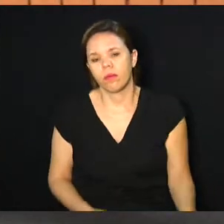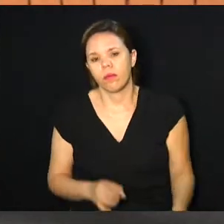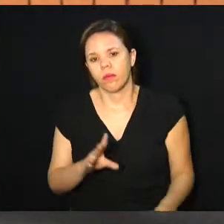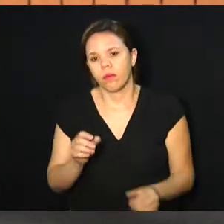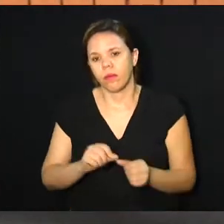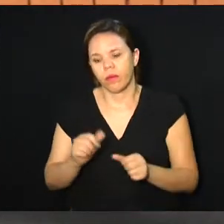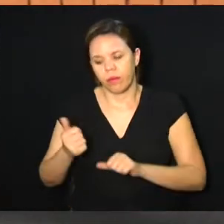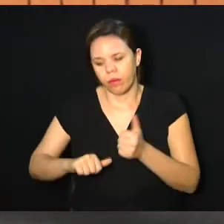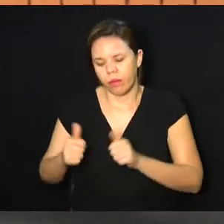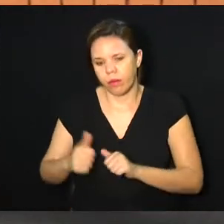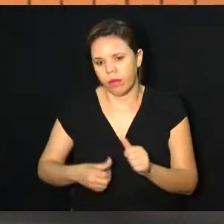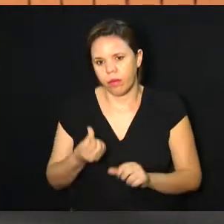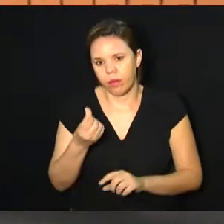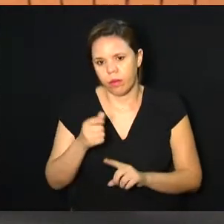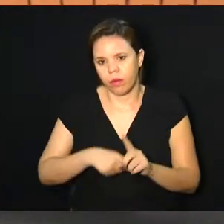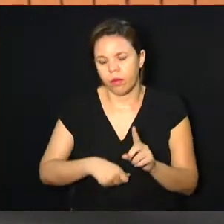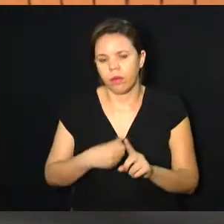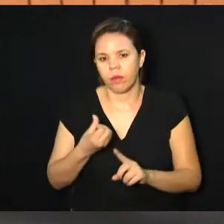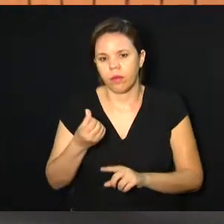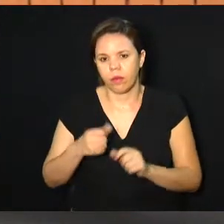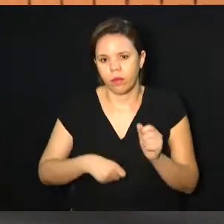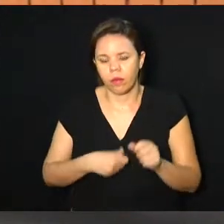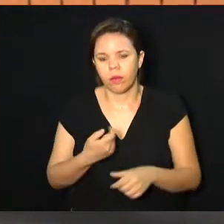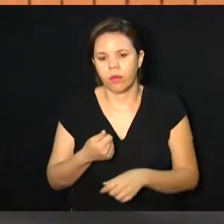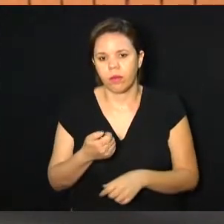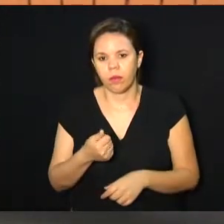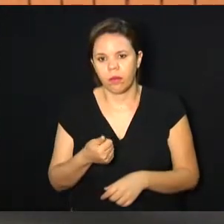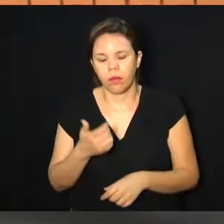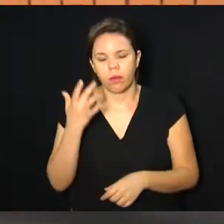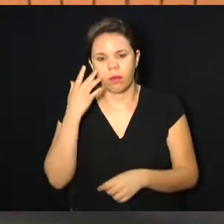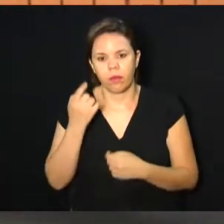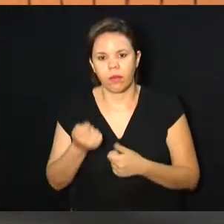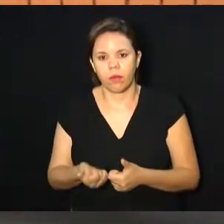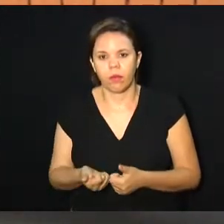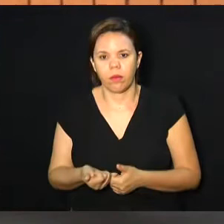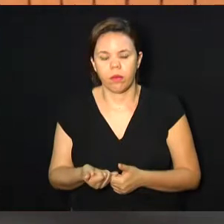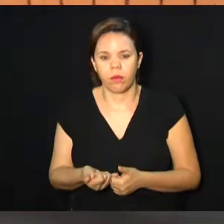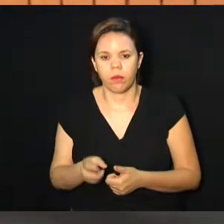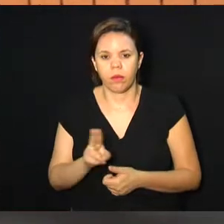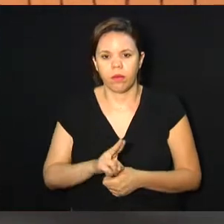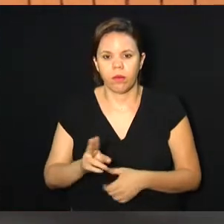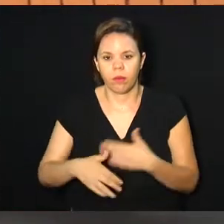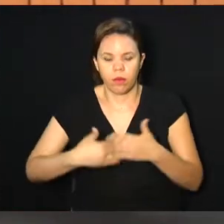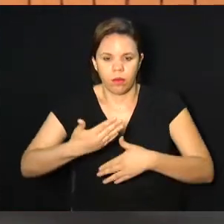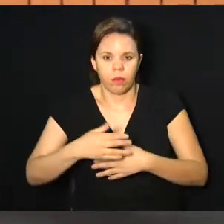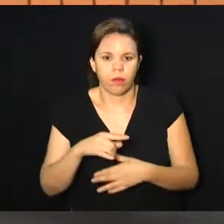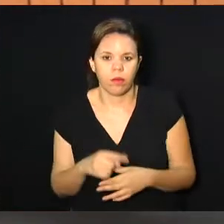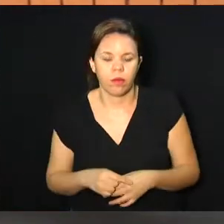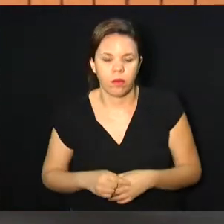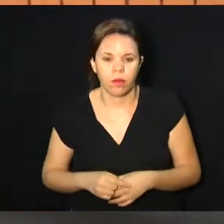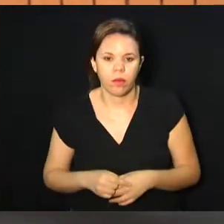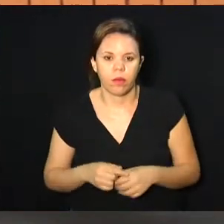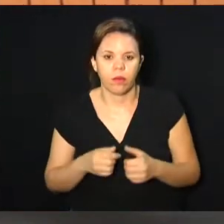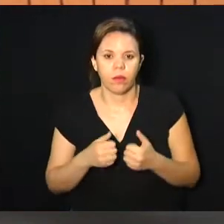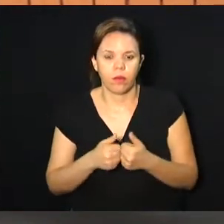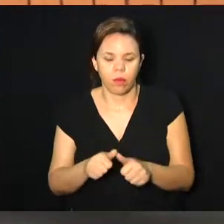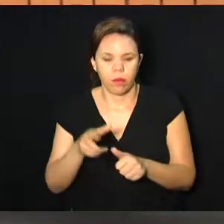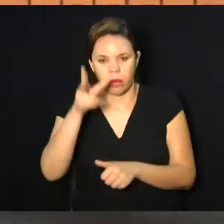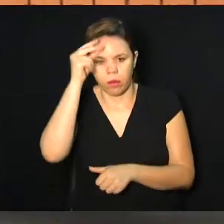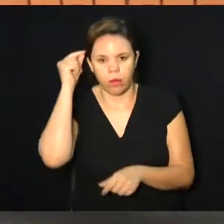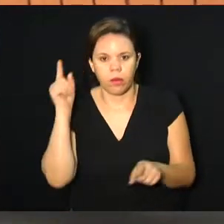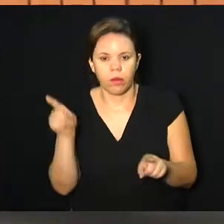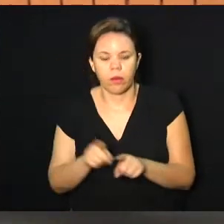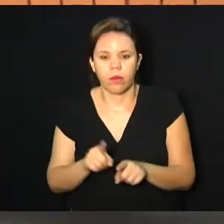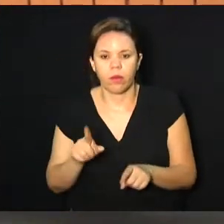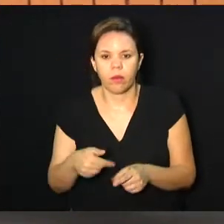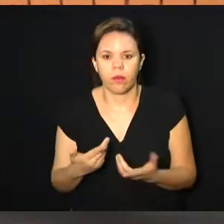6 meses também, o que me parece pouco, dado o uso cotidiano do transporte público, e o peso que